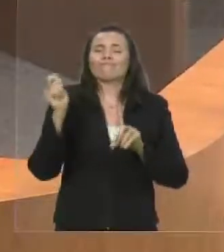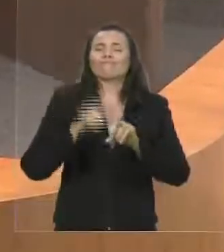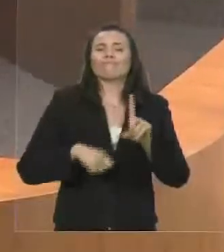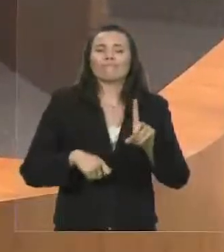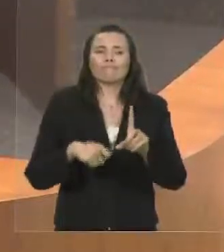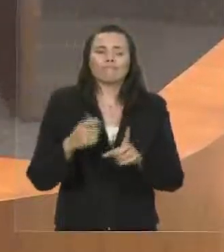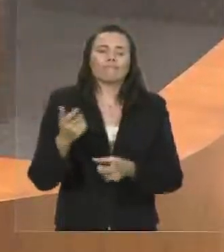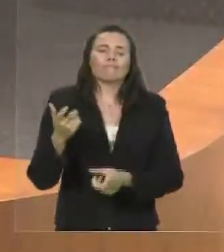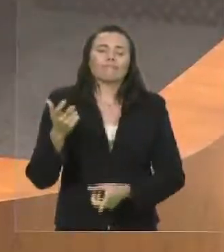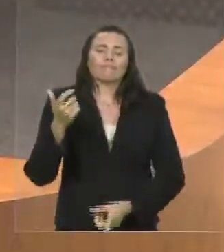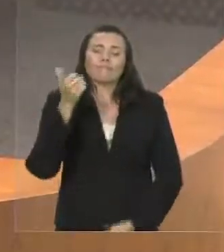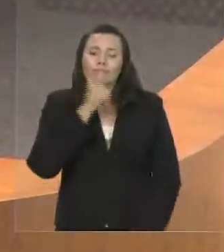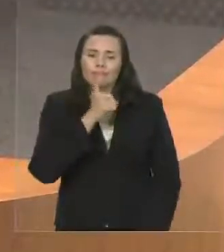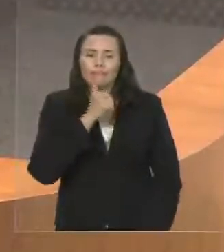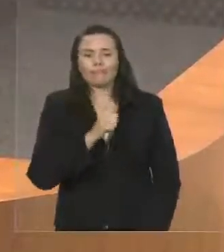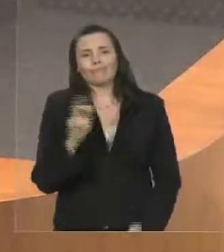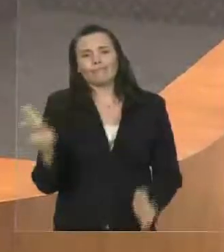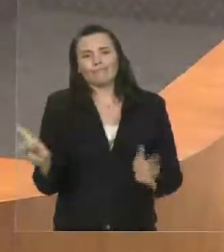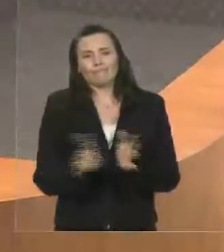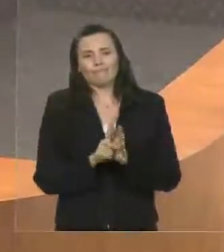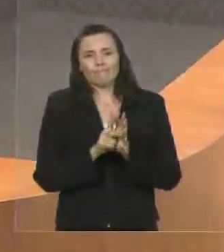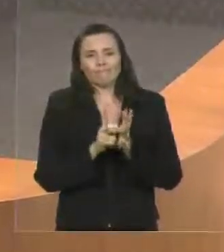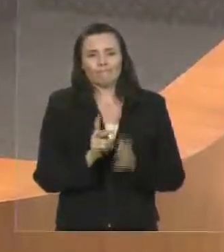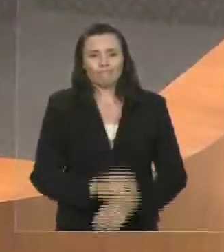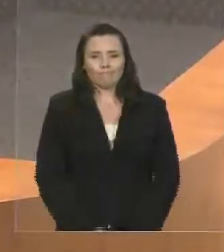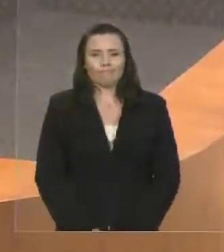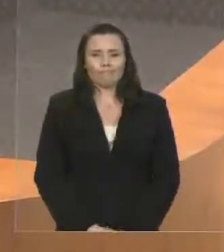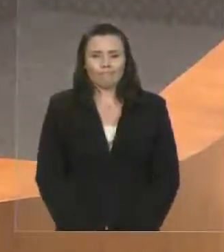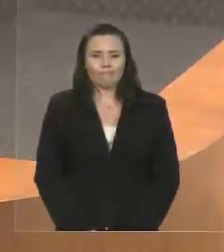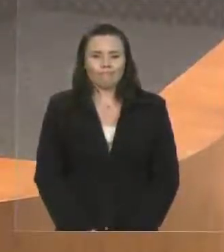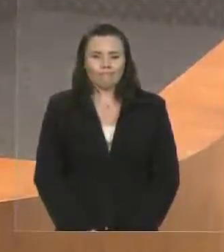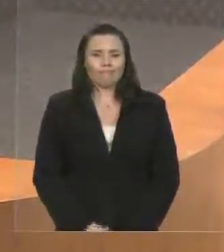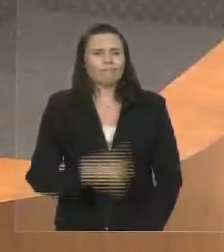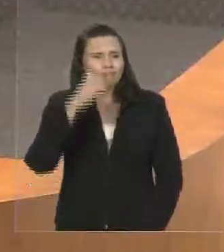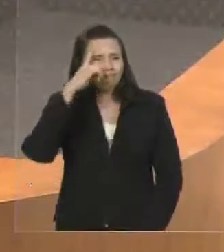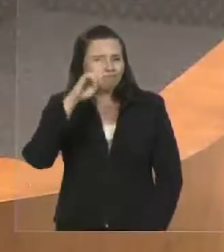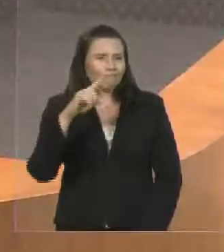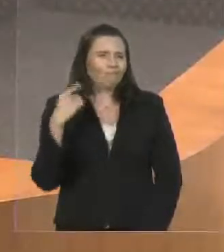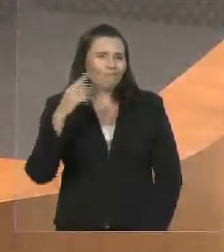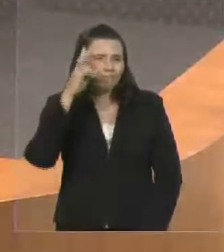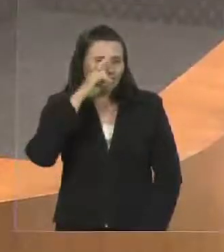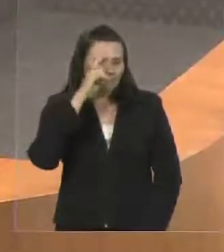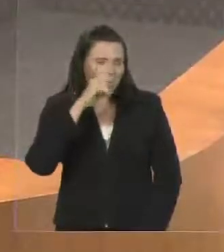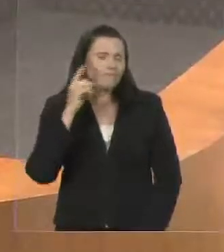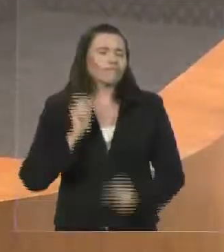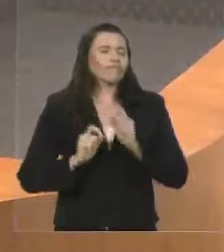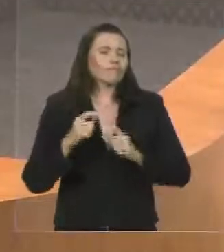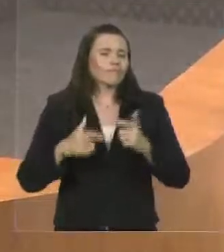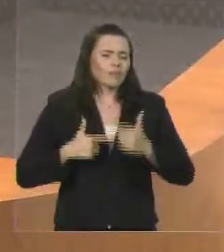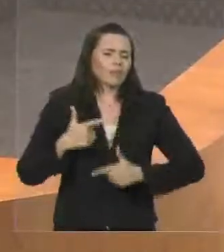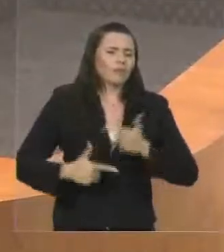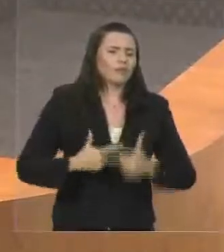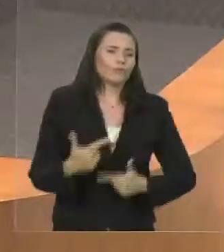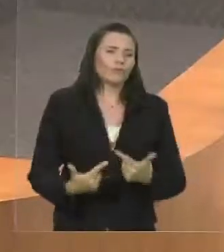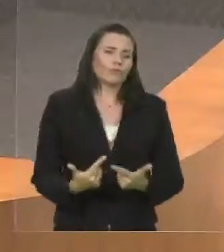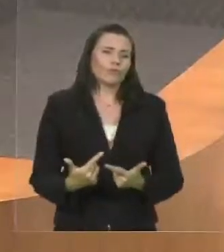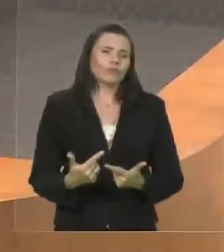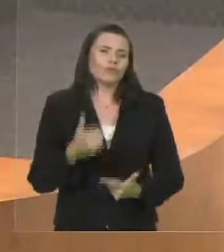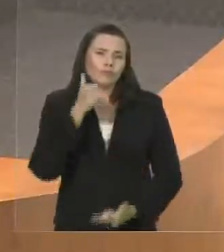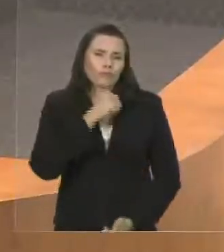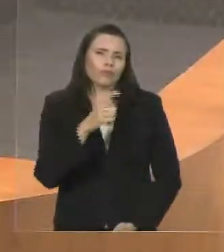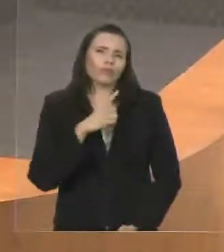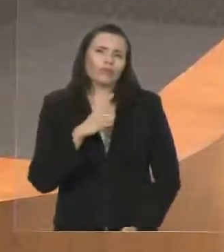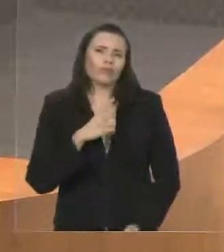dia 8 de março, como as datas que lembram as lutas das mulheres contra os seus males, a